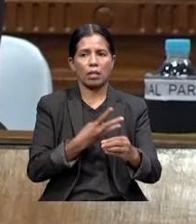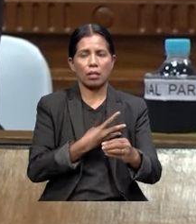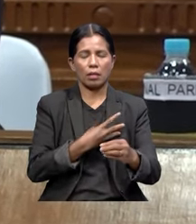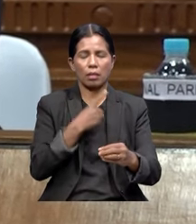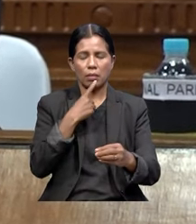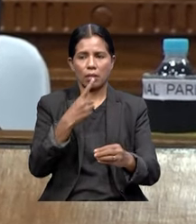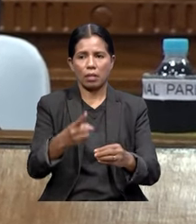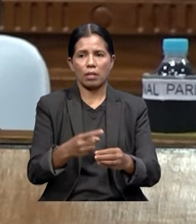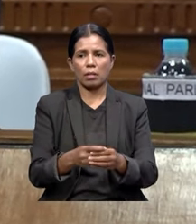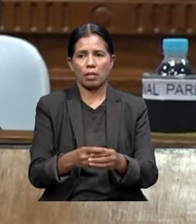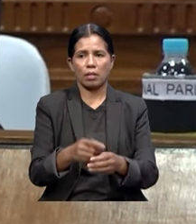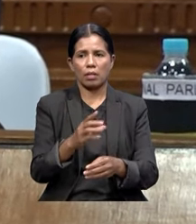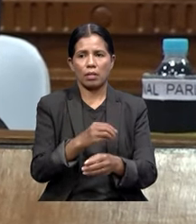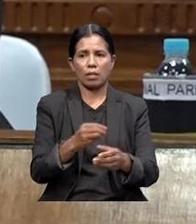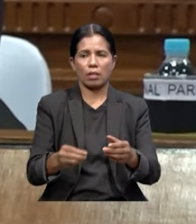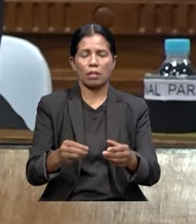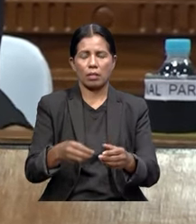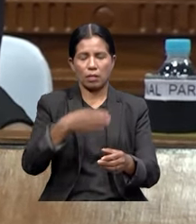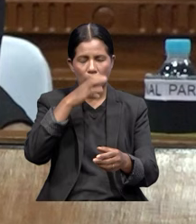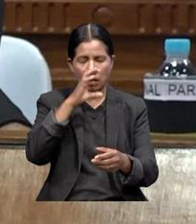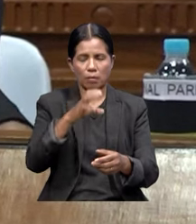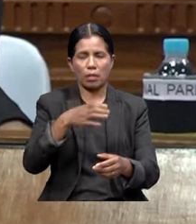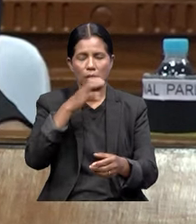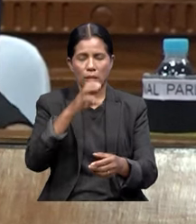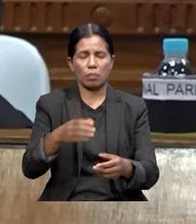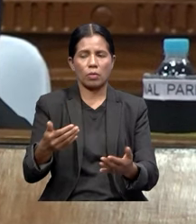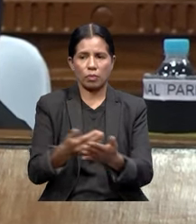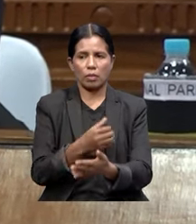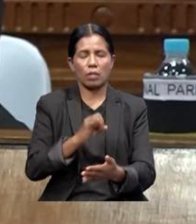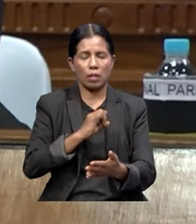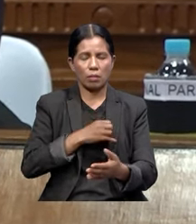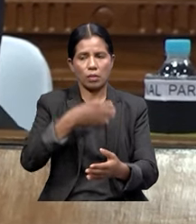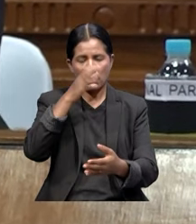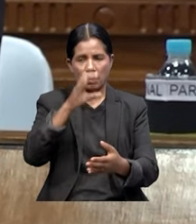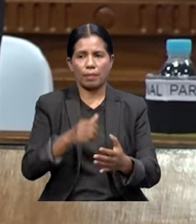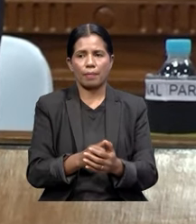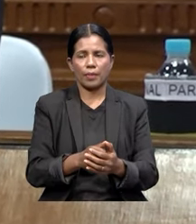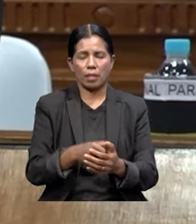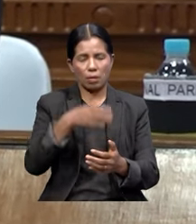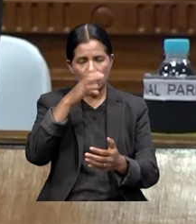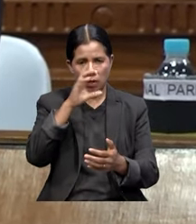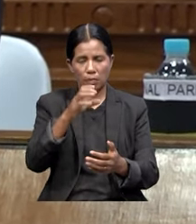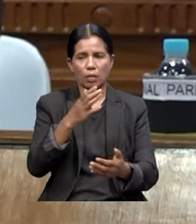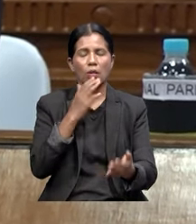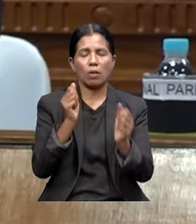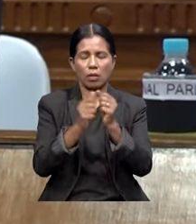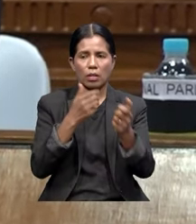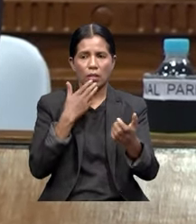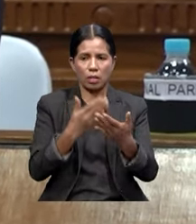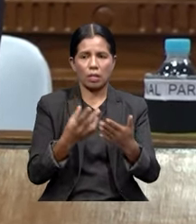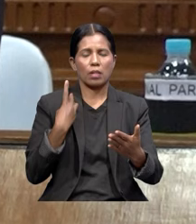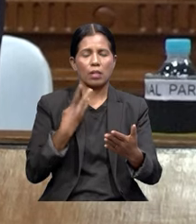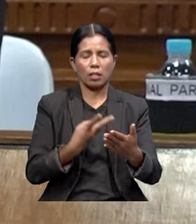Liandia, Minumam Fon, capaz de Deus, ambos remo, capaz de Deus, ou de Nema que ainda